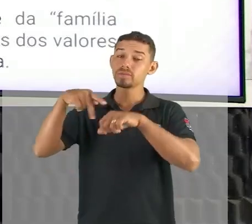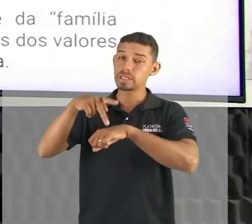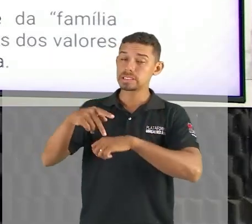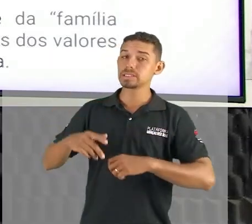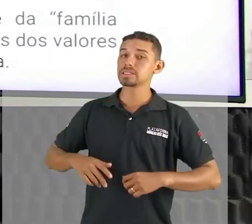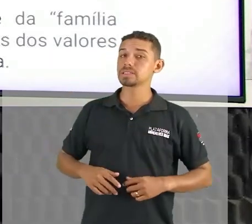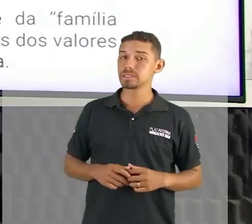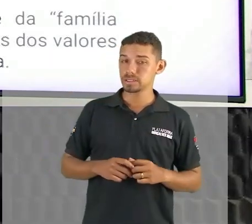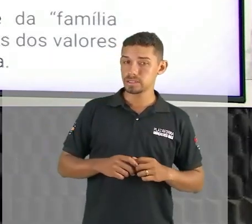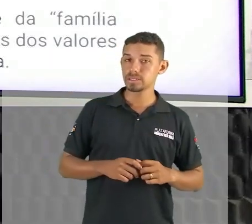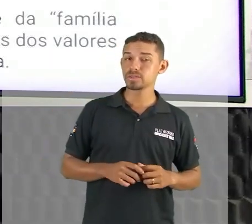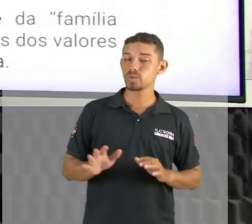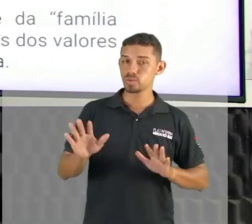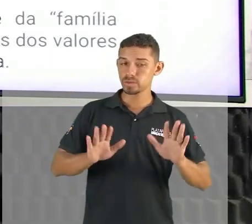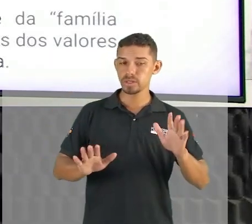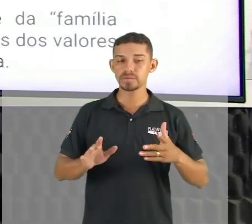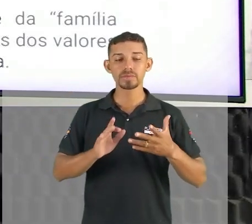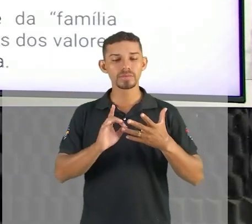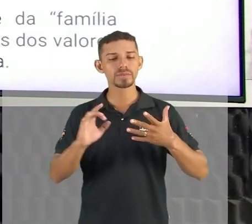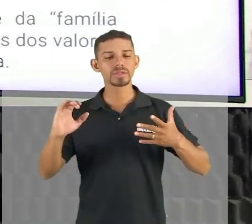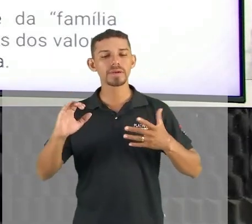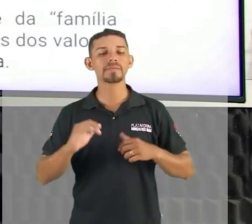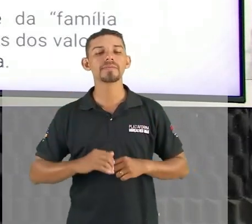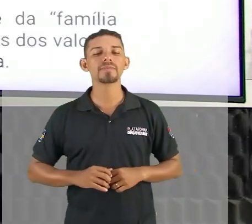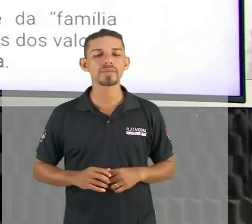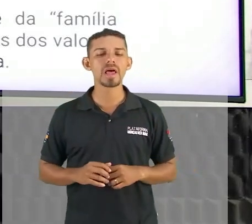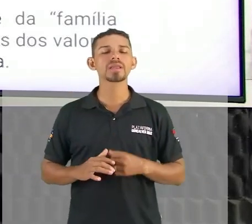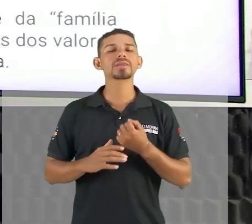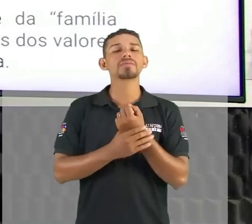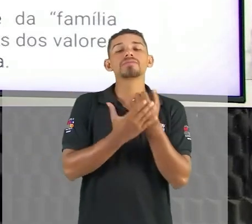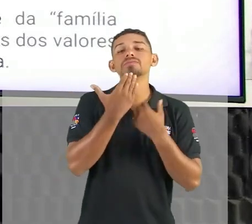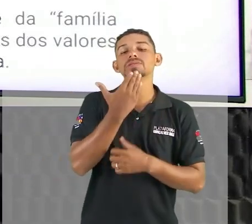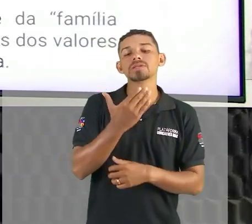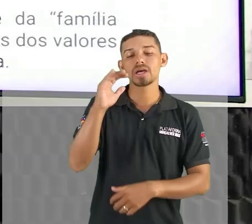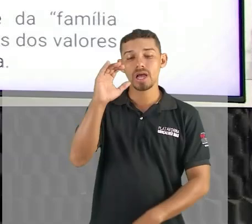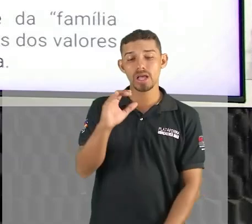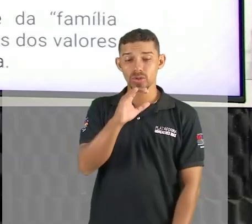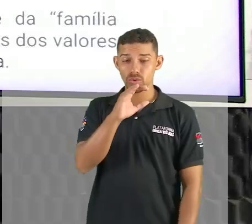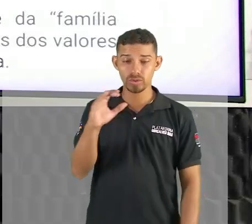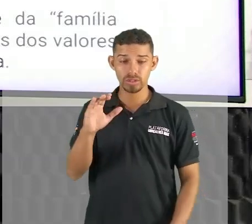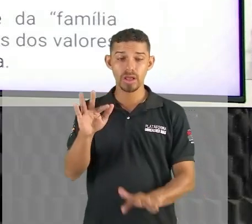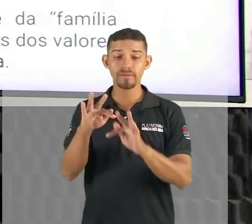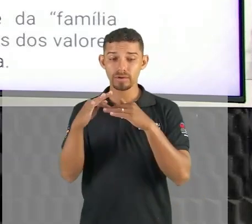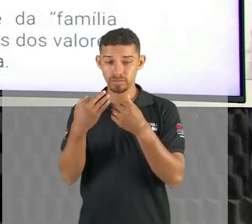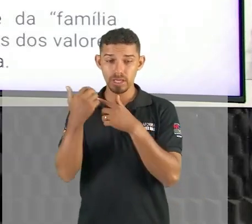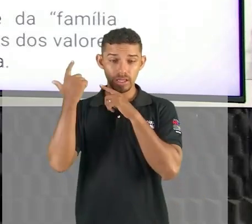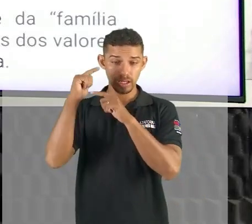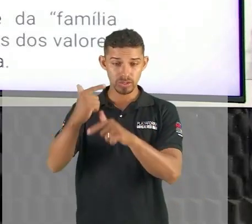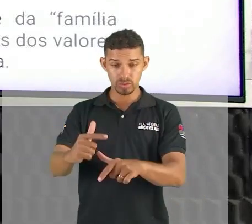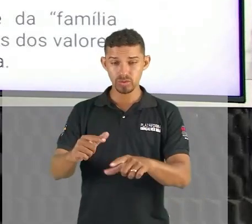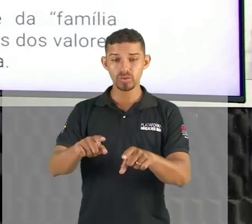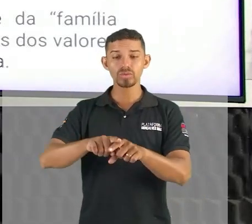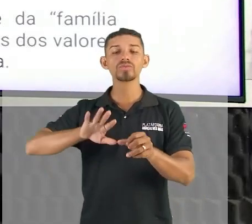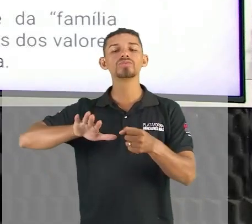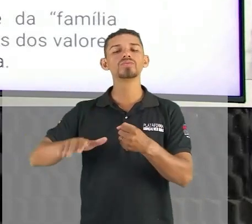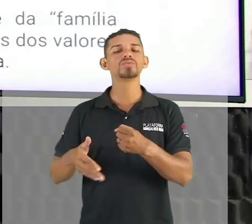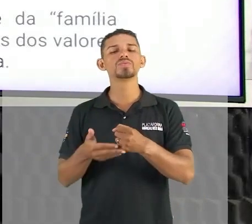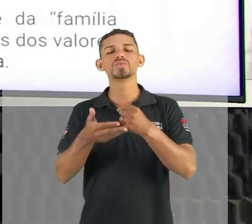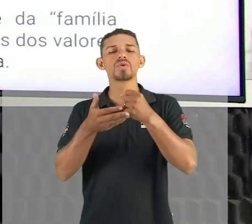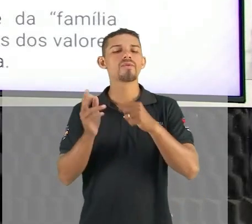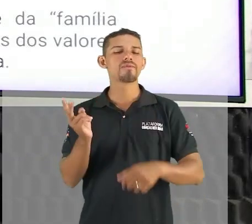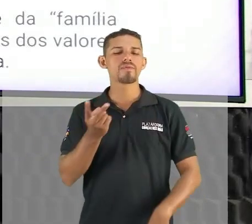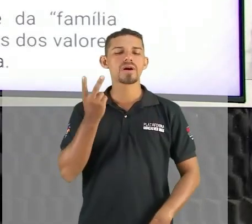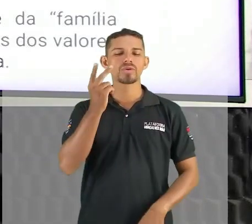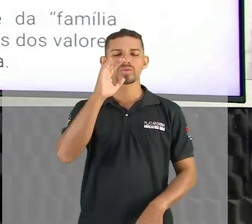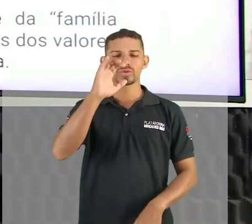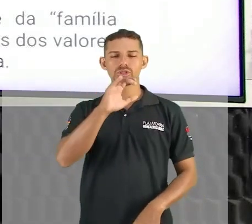fica mais cuidado. A letra C, a defesa do catolicismo e da família tradicional como sustentáculo dos